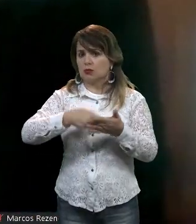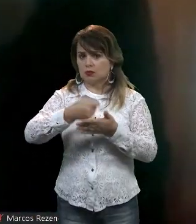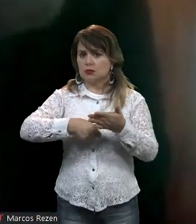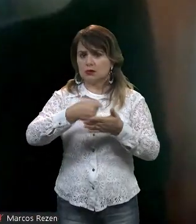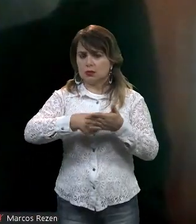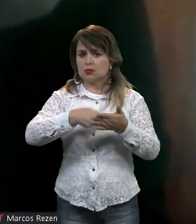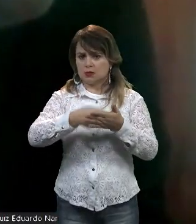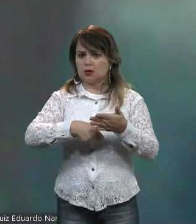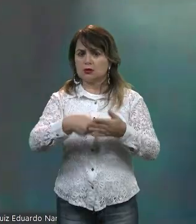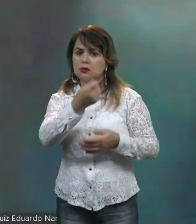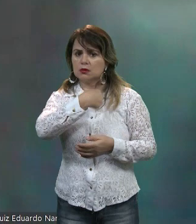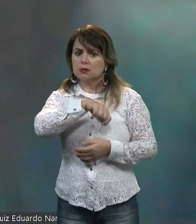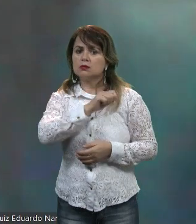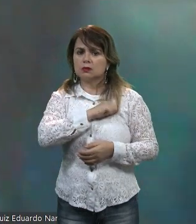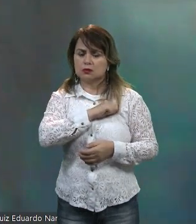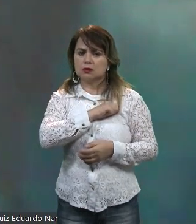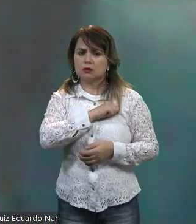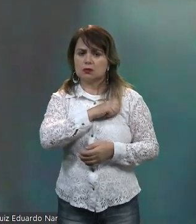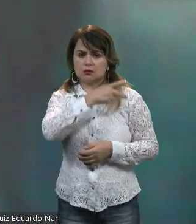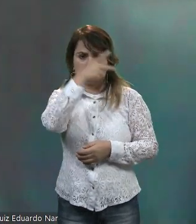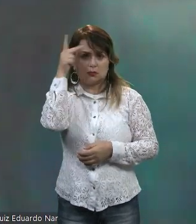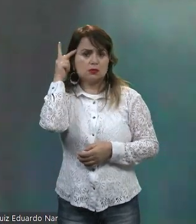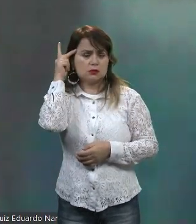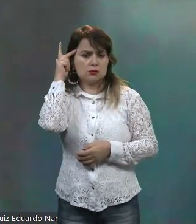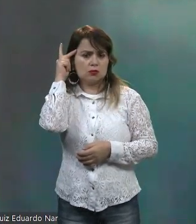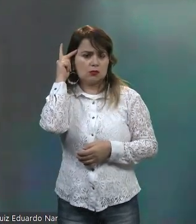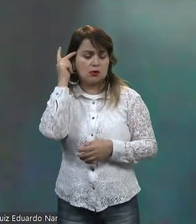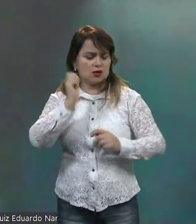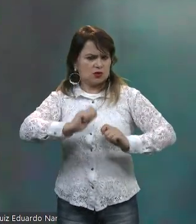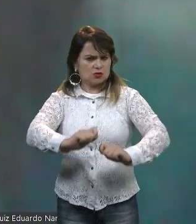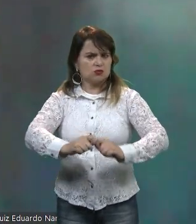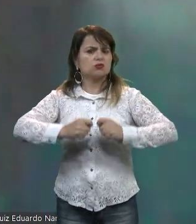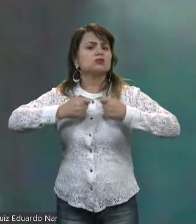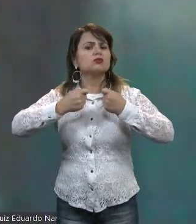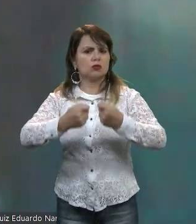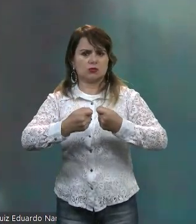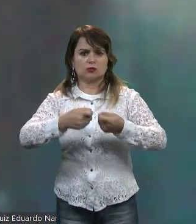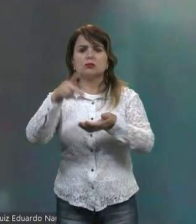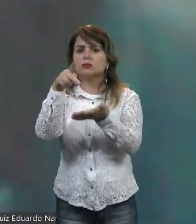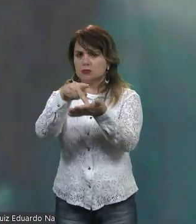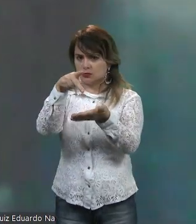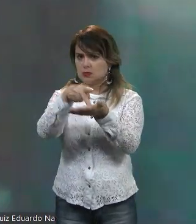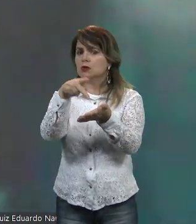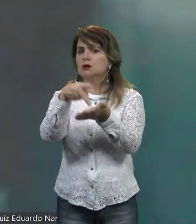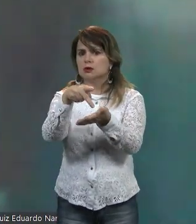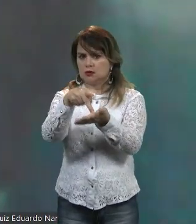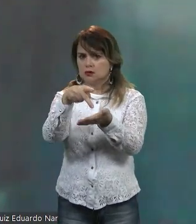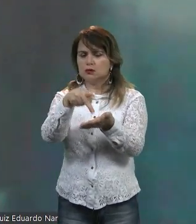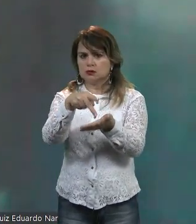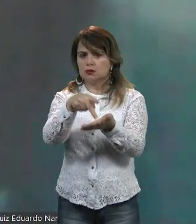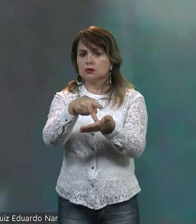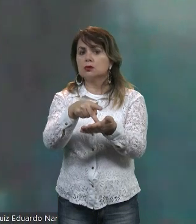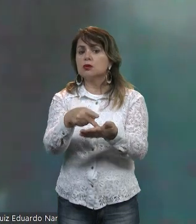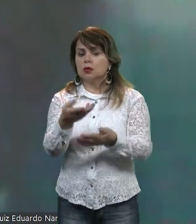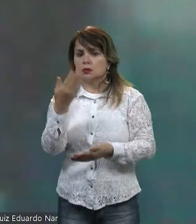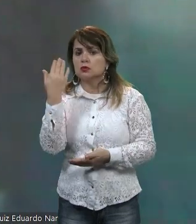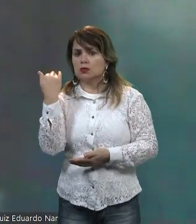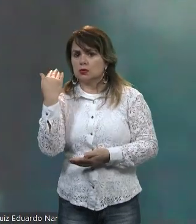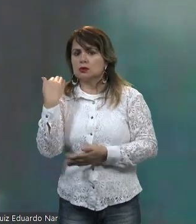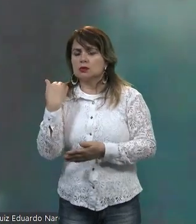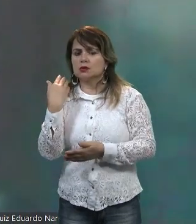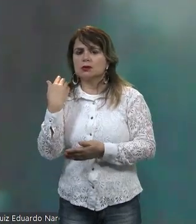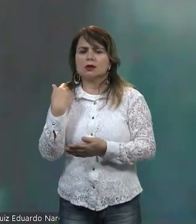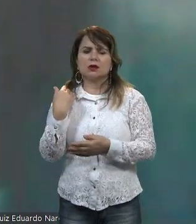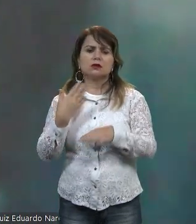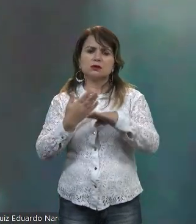da fiscalização um esforço hercúleo, porque nós aprovamos